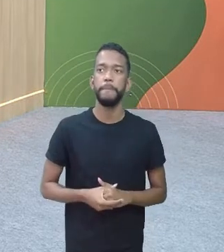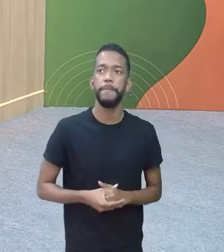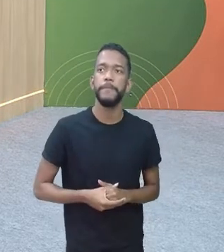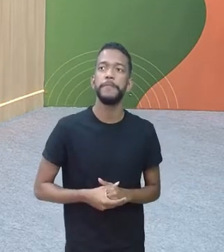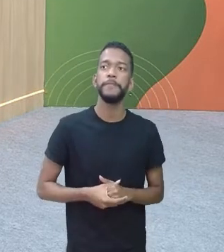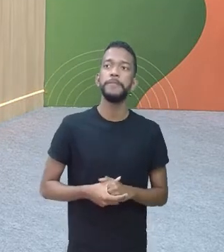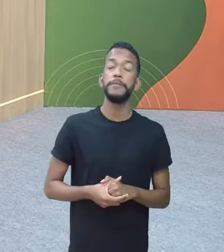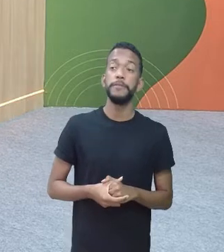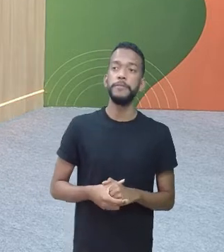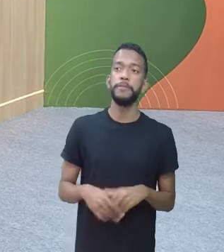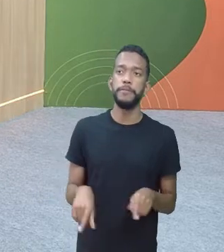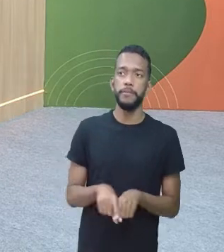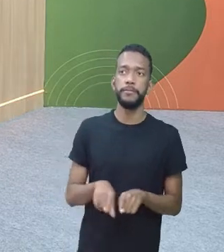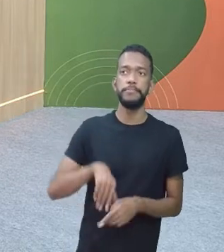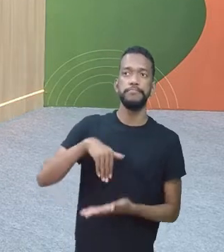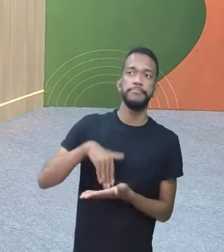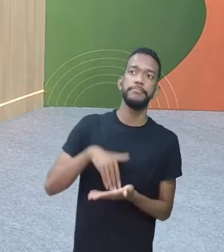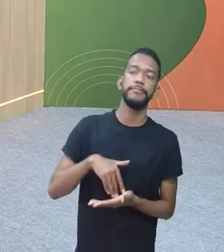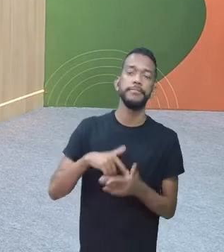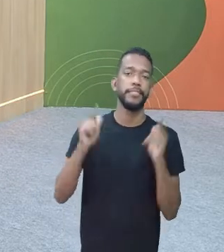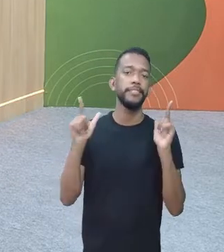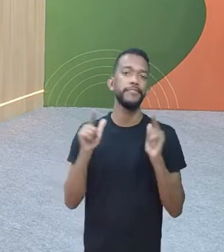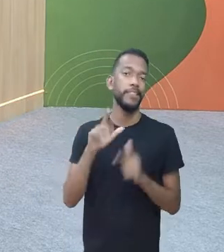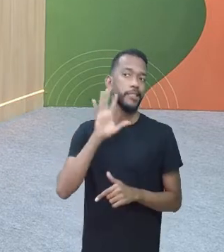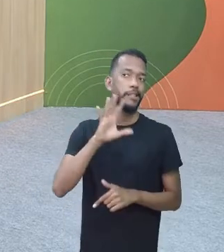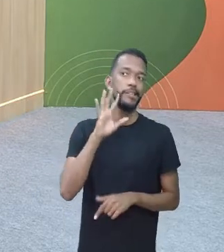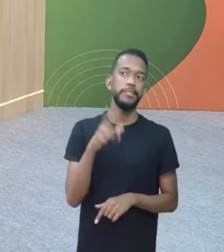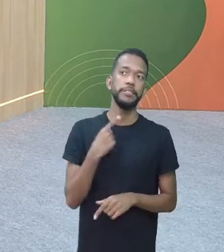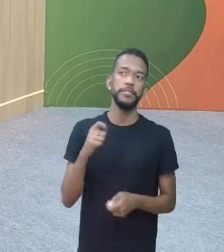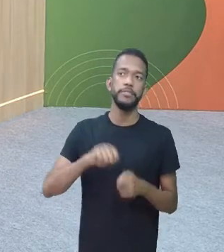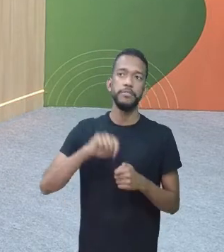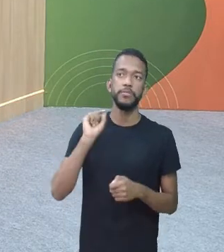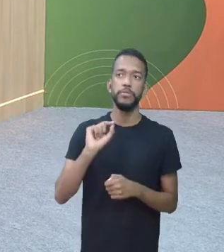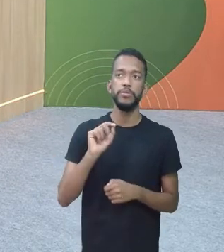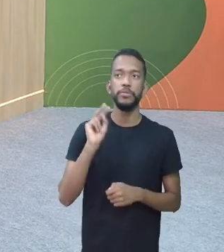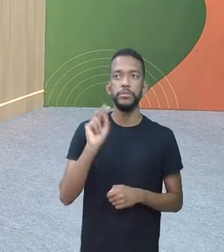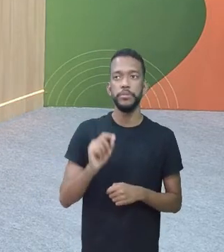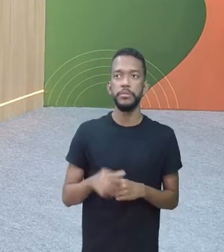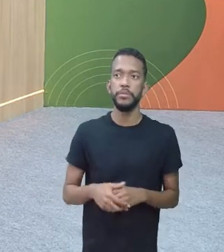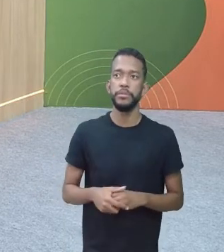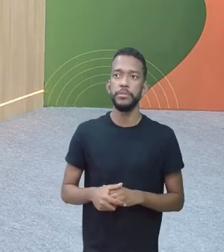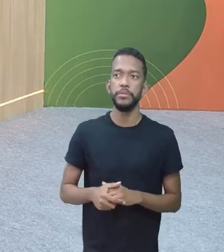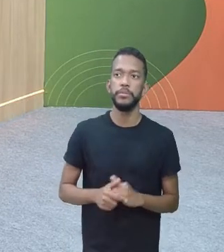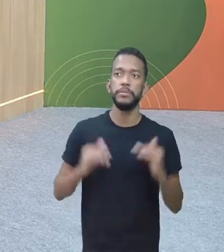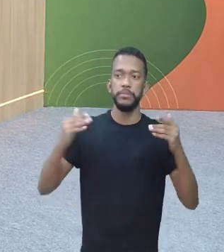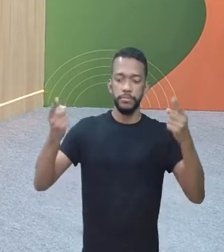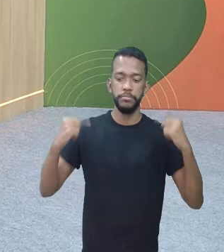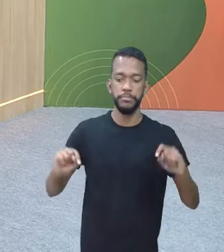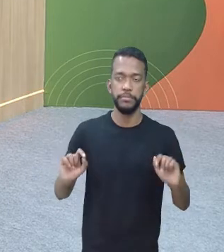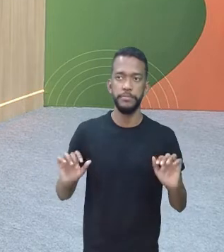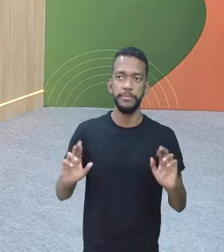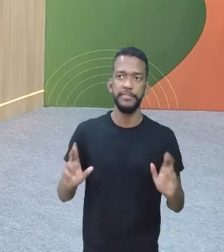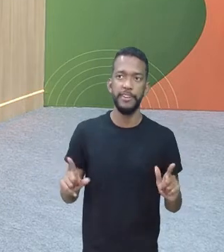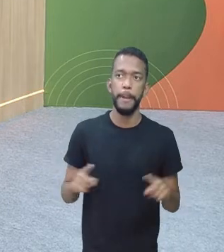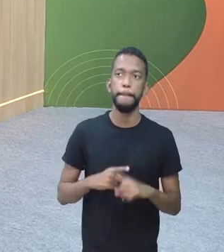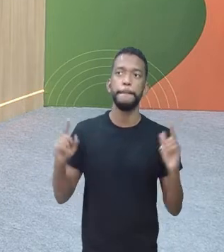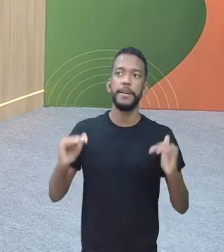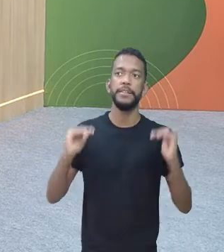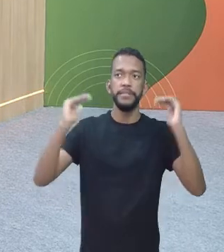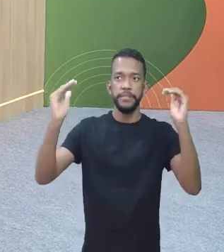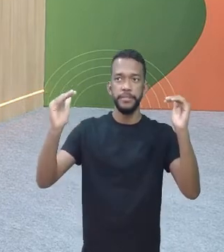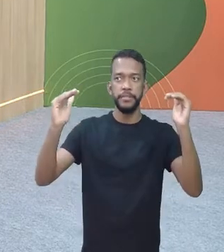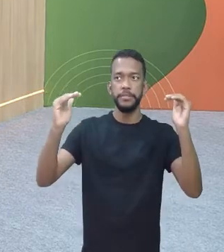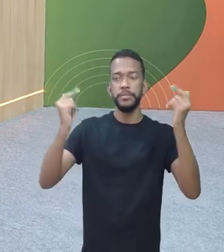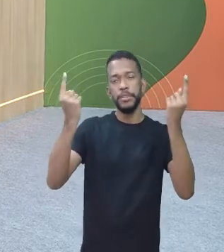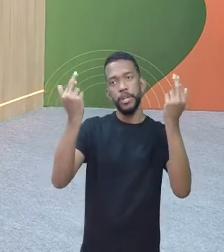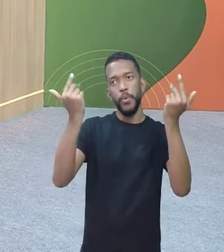caso, foi um caso bem divertido que a gente viu por aqui, era a ideia de comparar quando os denominadores são diferentes, mas os